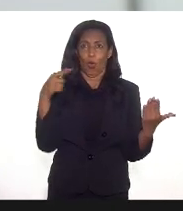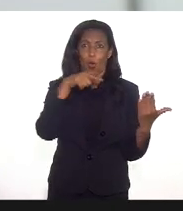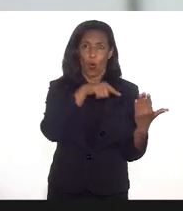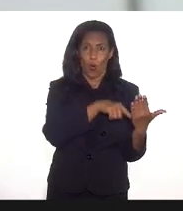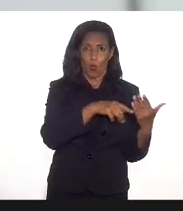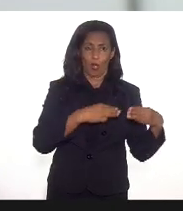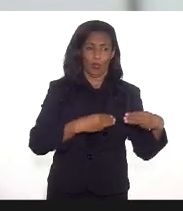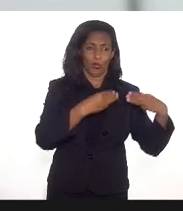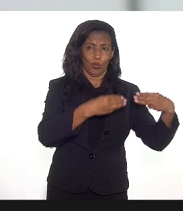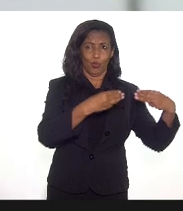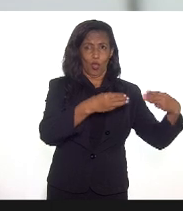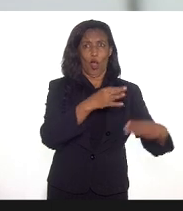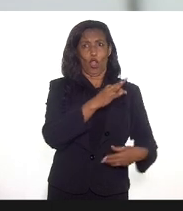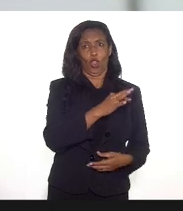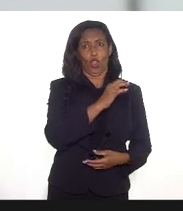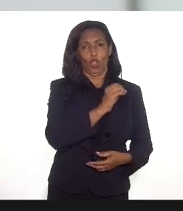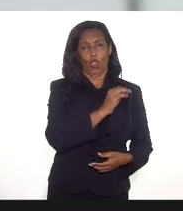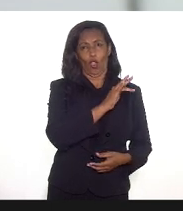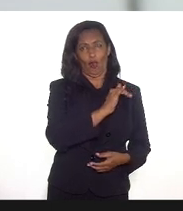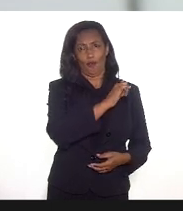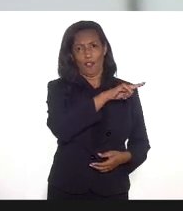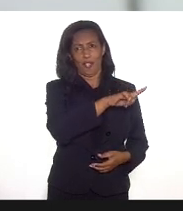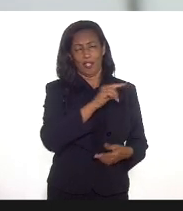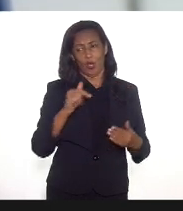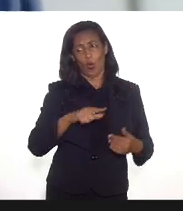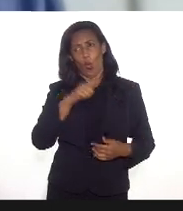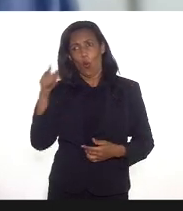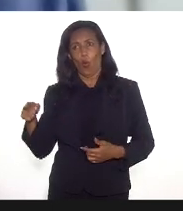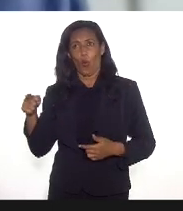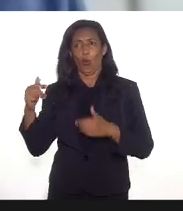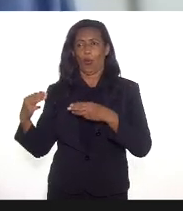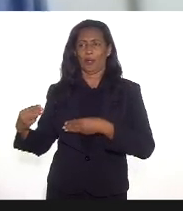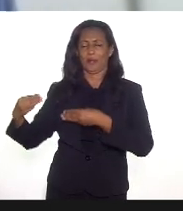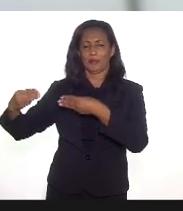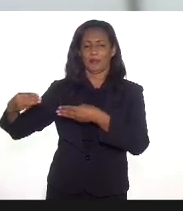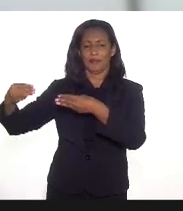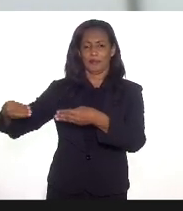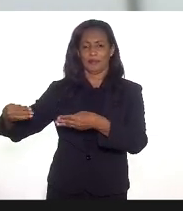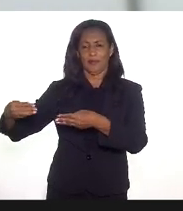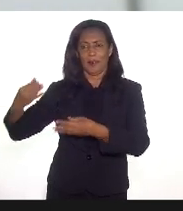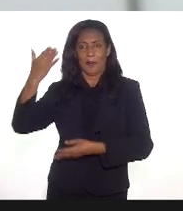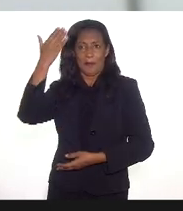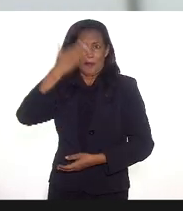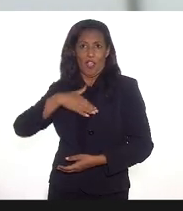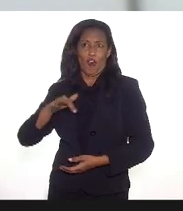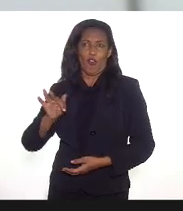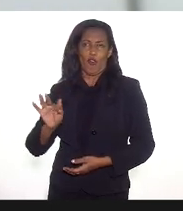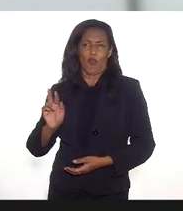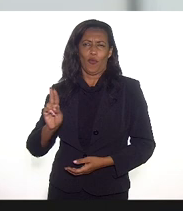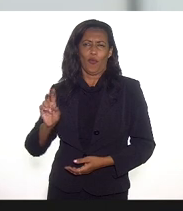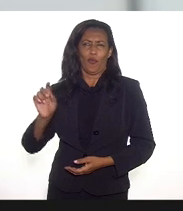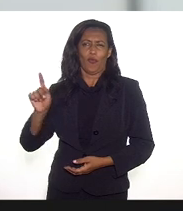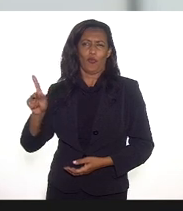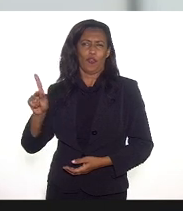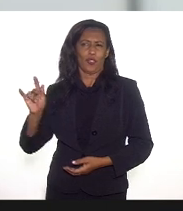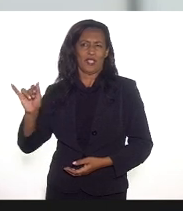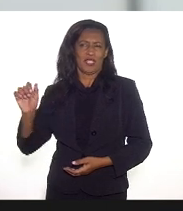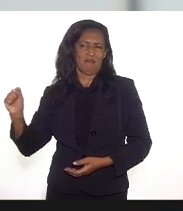Toffoli, do ministro Toffoli, e outra do ministro presidente Fux. Entendeu?